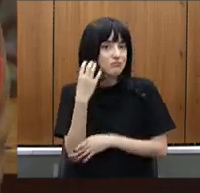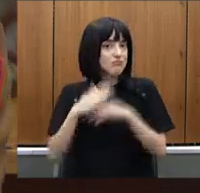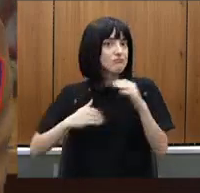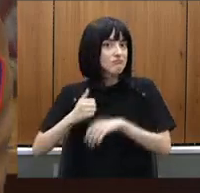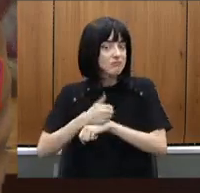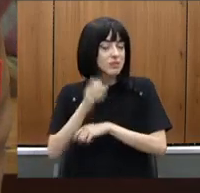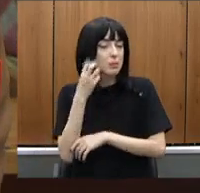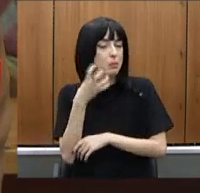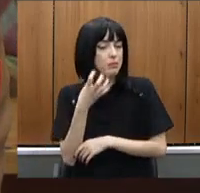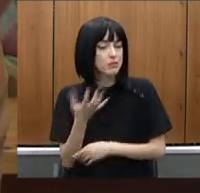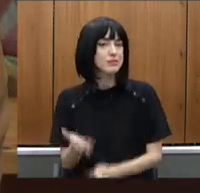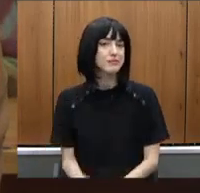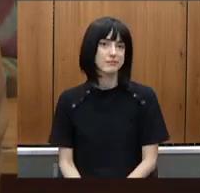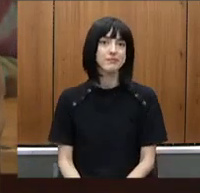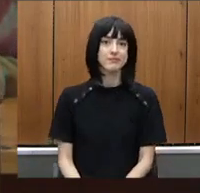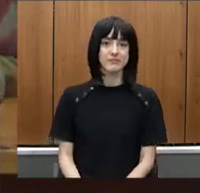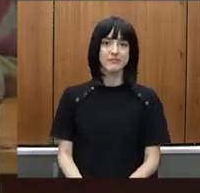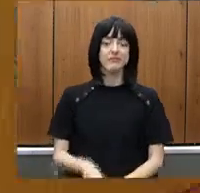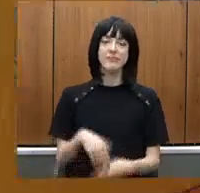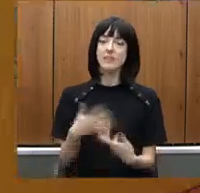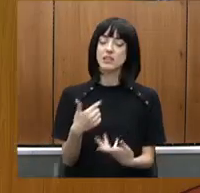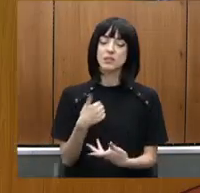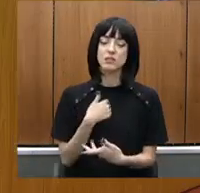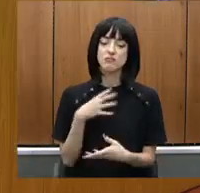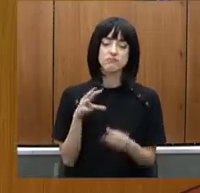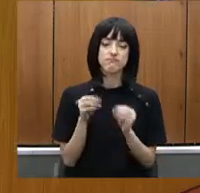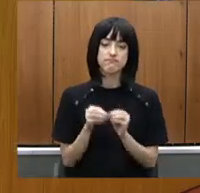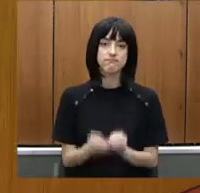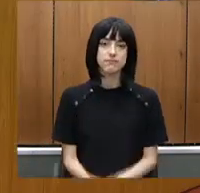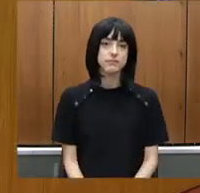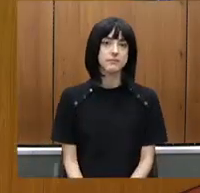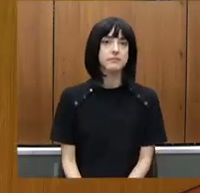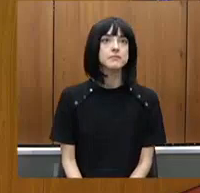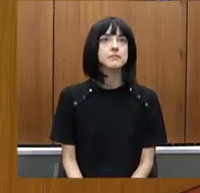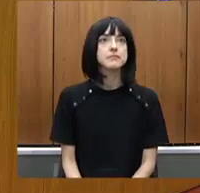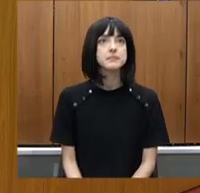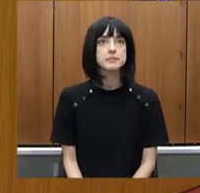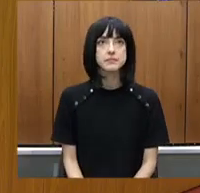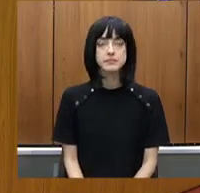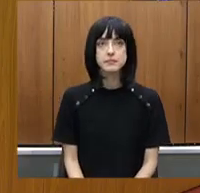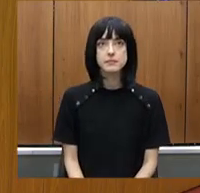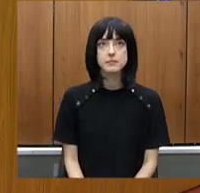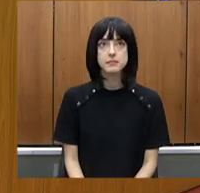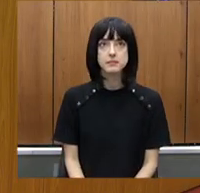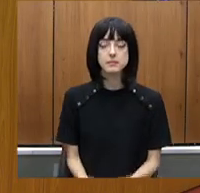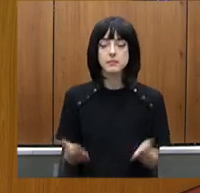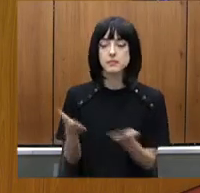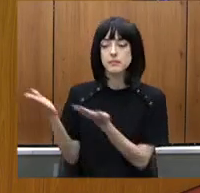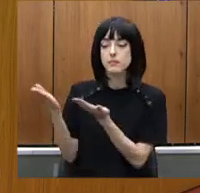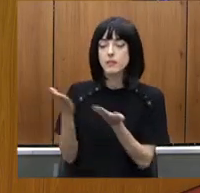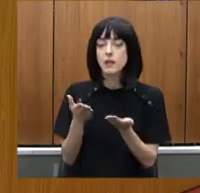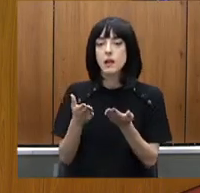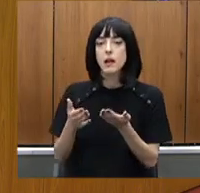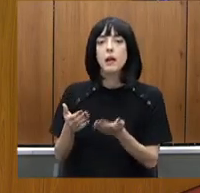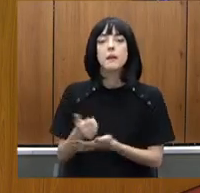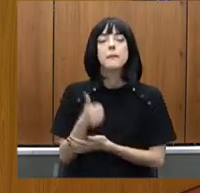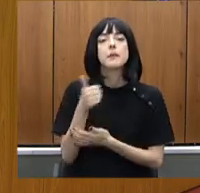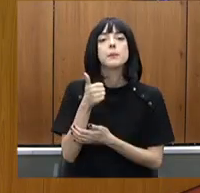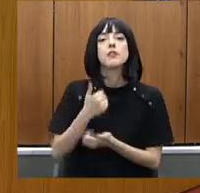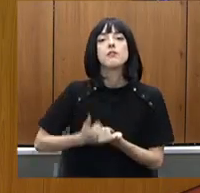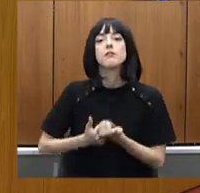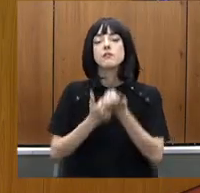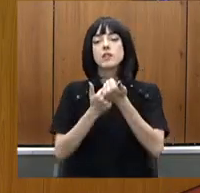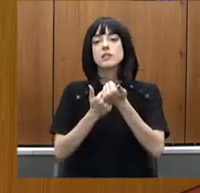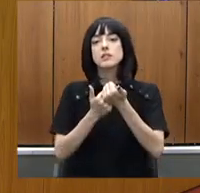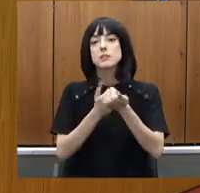próximos concursos então é essa nossa fala aqui senhor ok passo a palavra o primeiro vice-presidente da Assembleia os Deputado Antônio